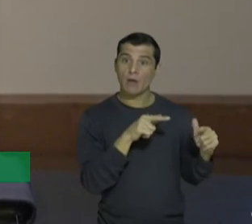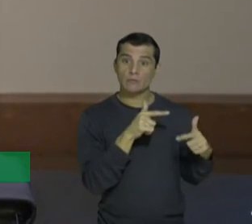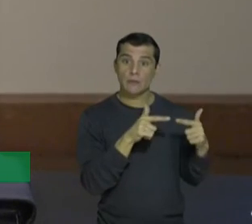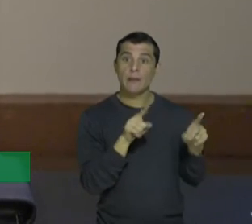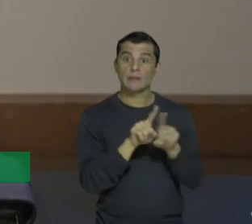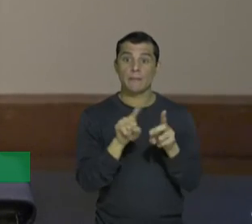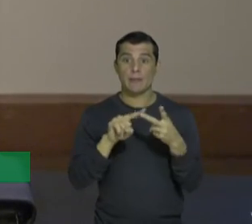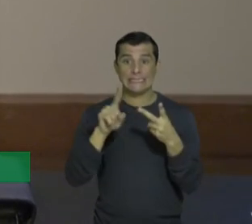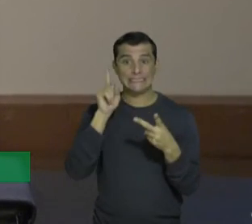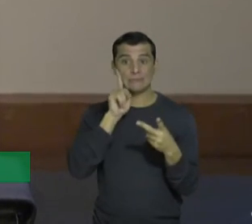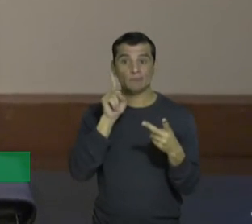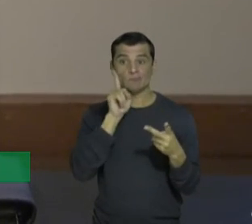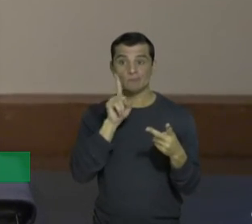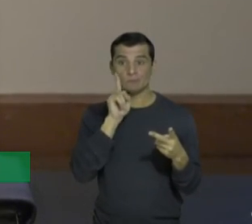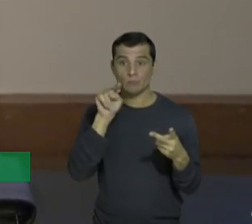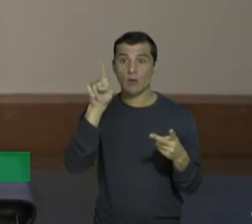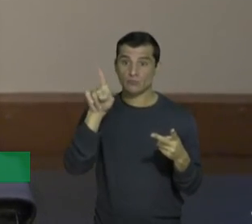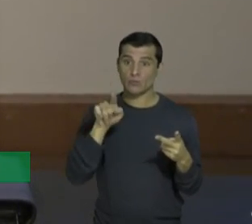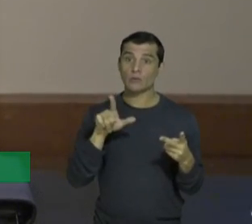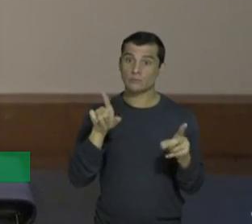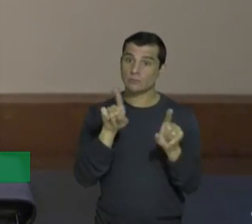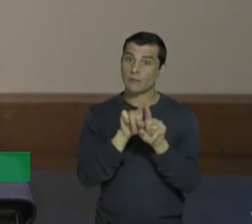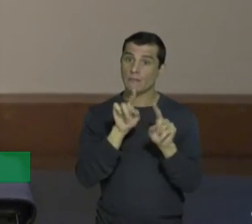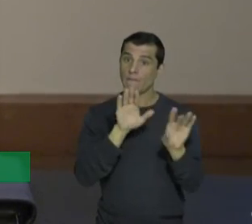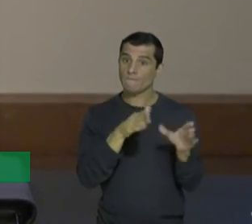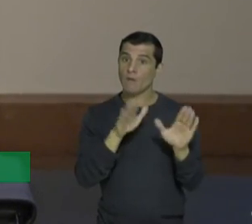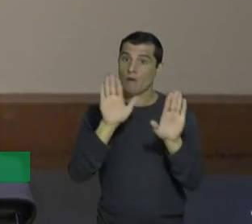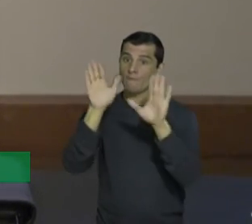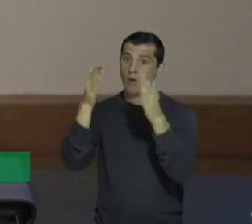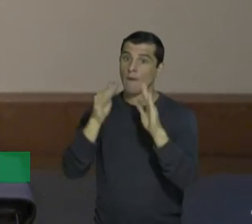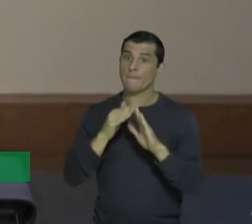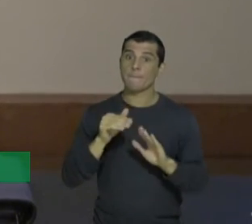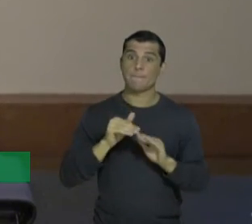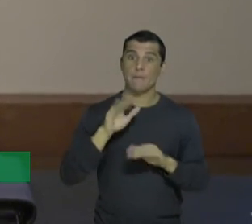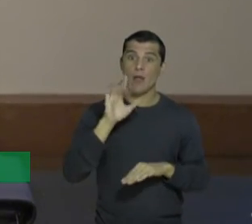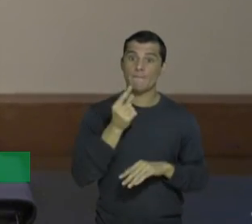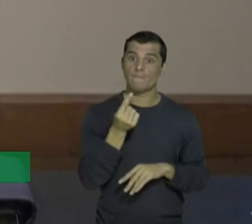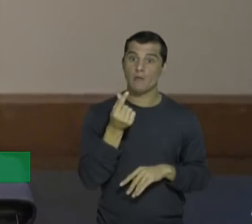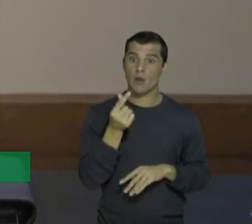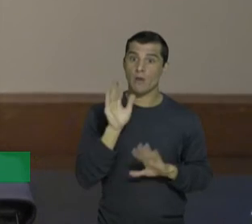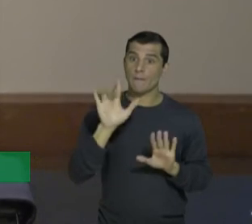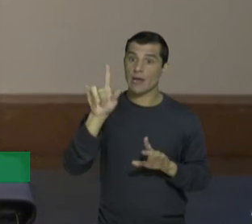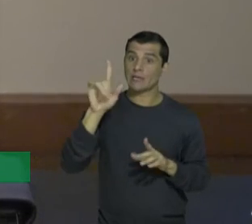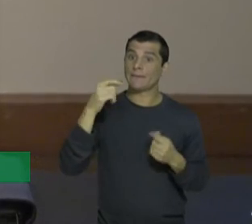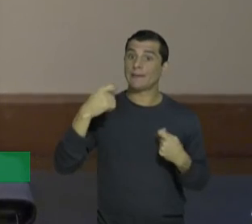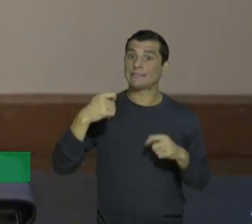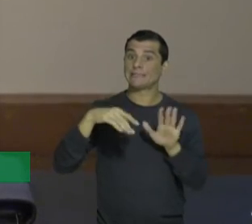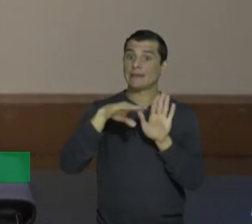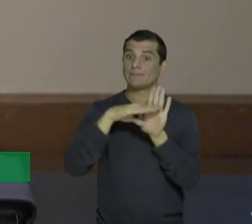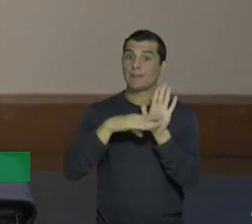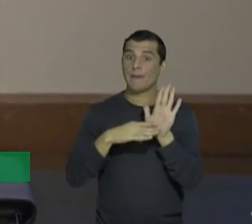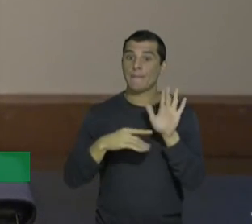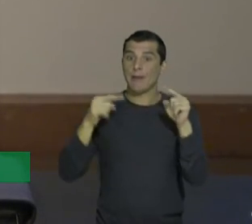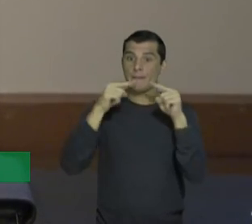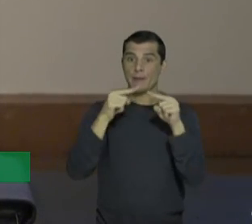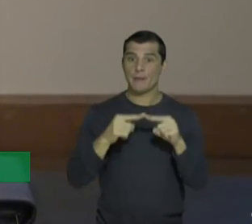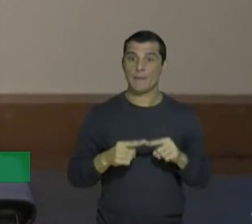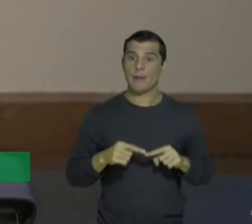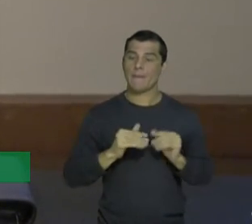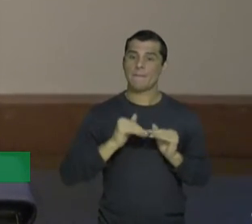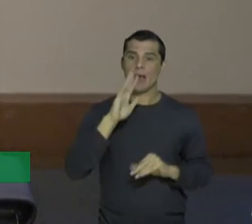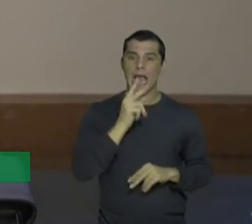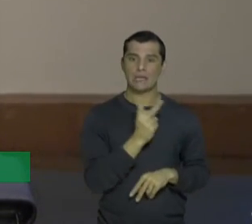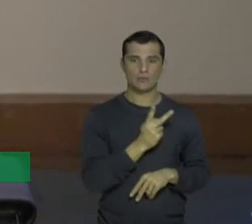Estados Unidos que para nós são considerados nichos valores mais agregados mas muito mais exigentes e a Europa sim se